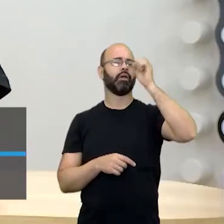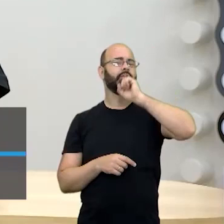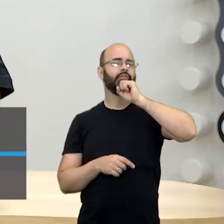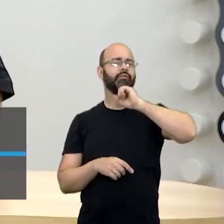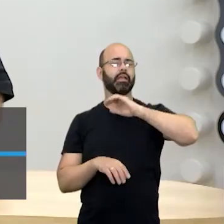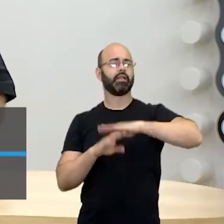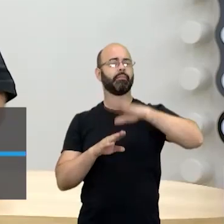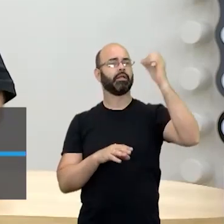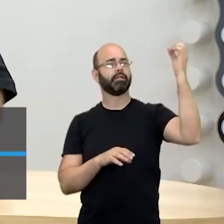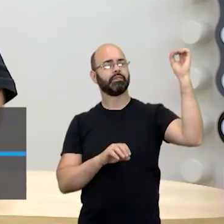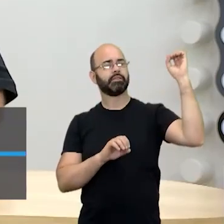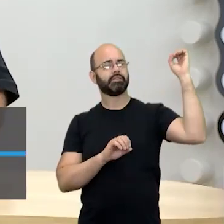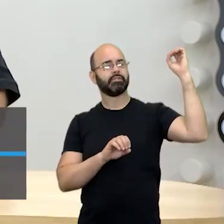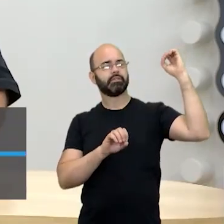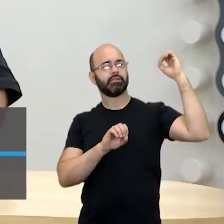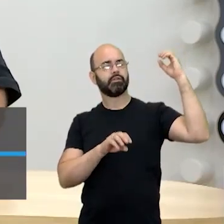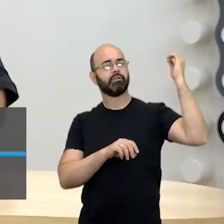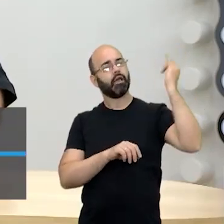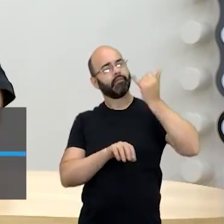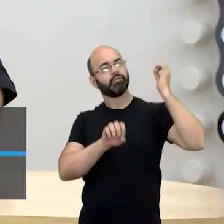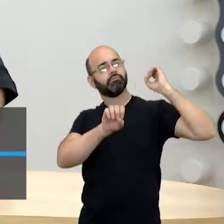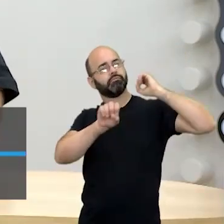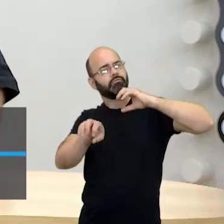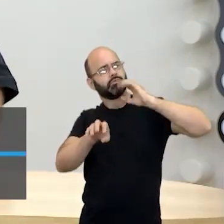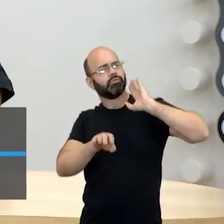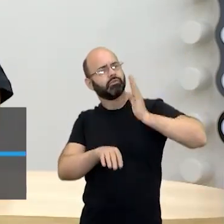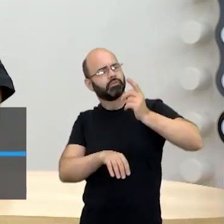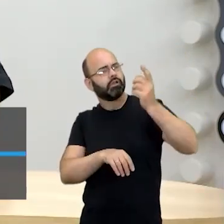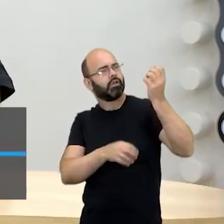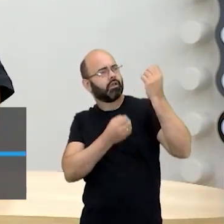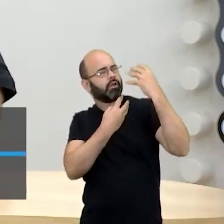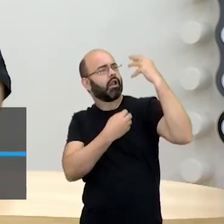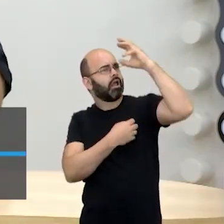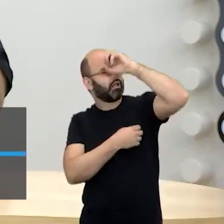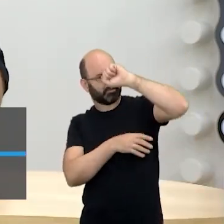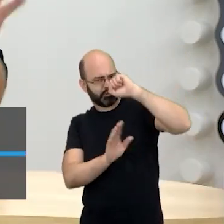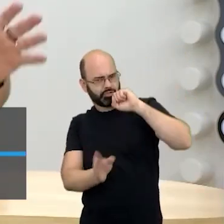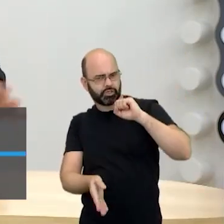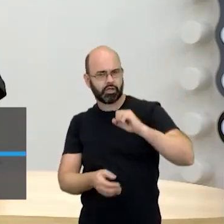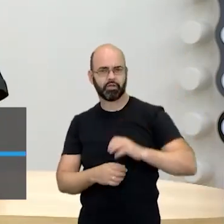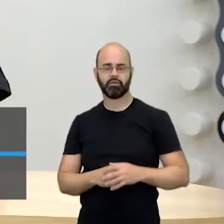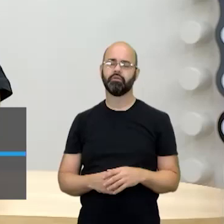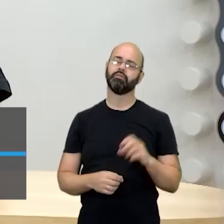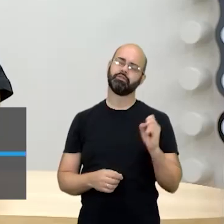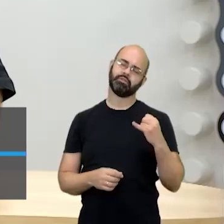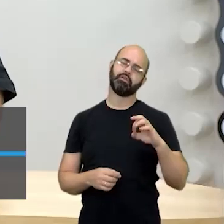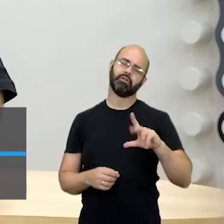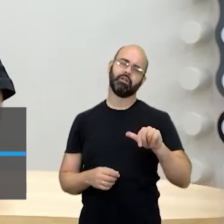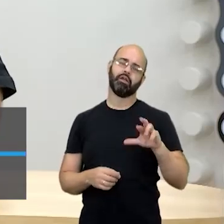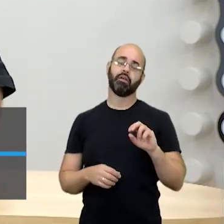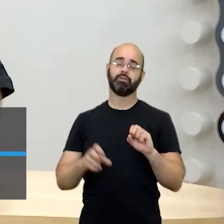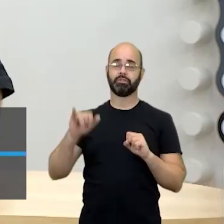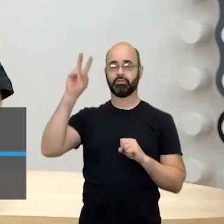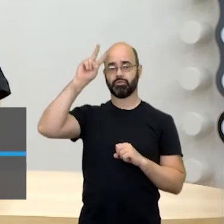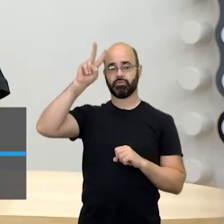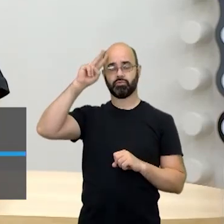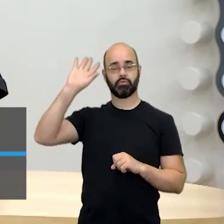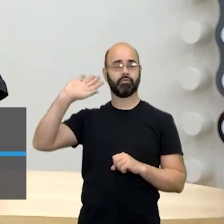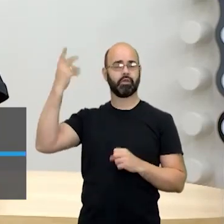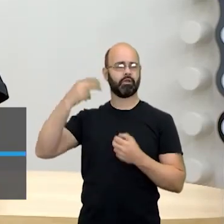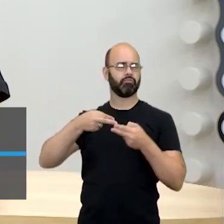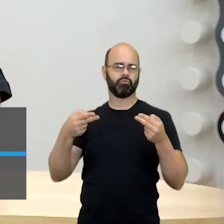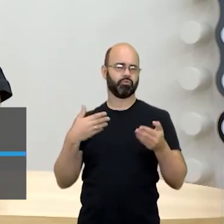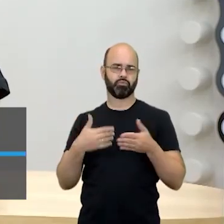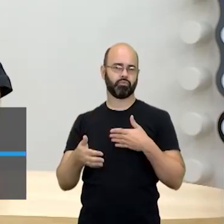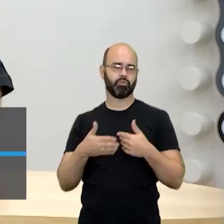Poxa. Claro, isso aí, né? Acho que a melhor coisa, assim, quando a gente aprende fatos históricos é quando a gente está falando com uma pessoa,